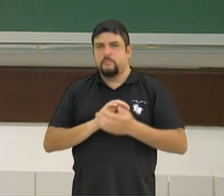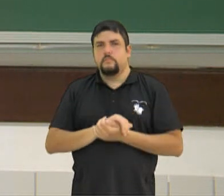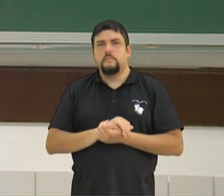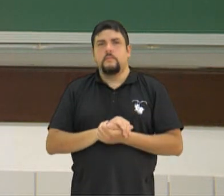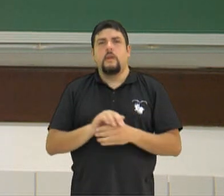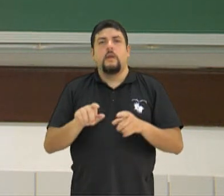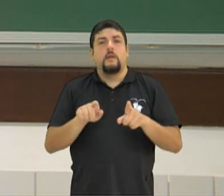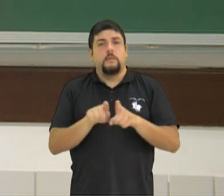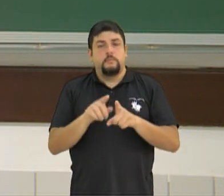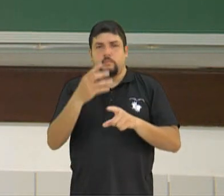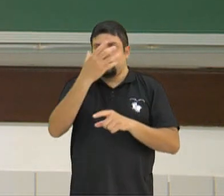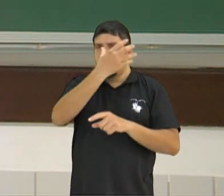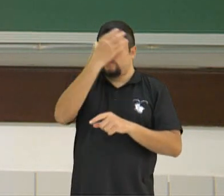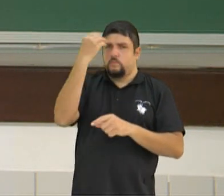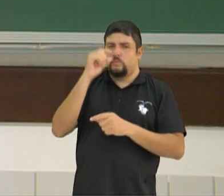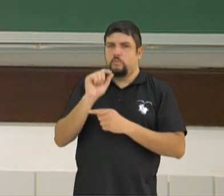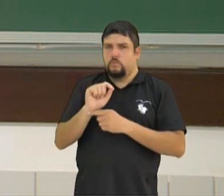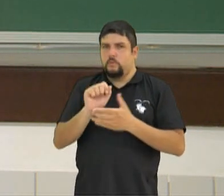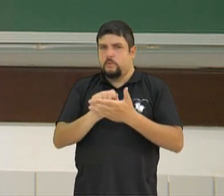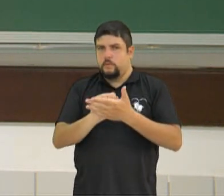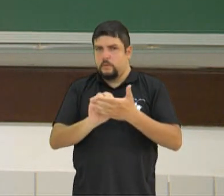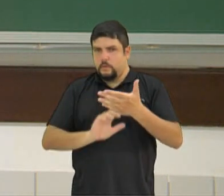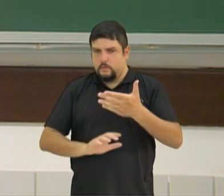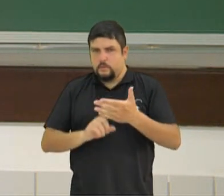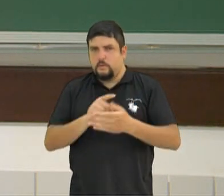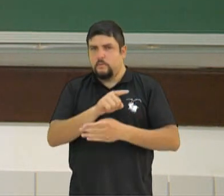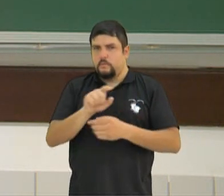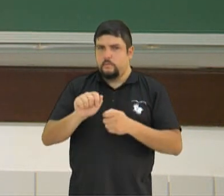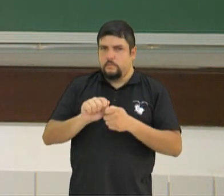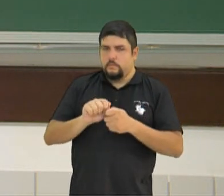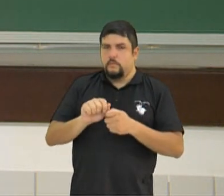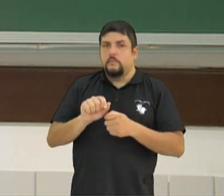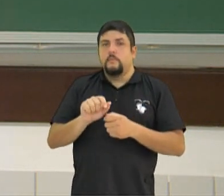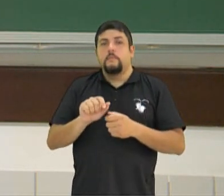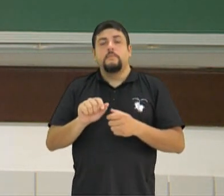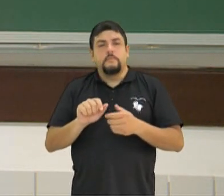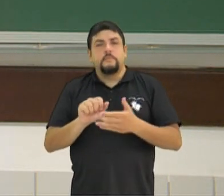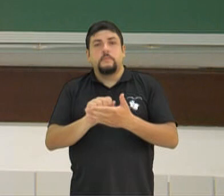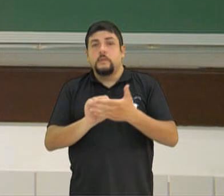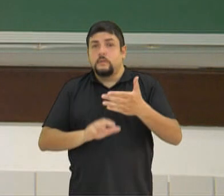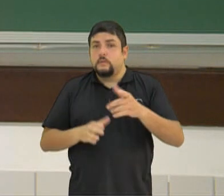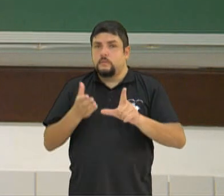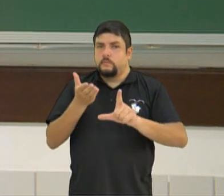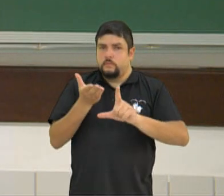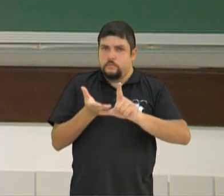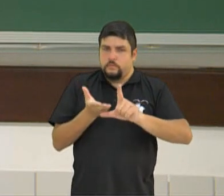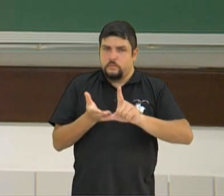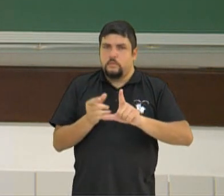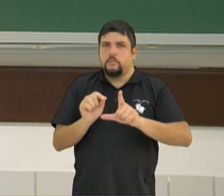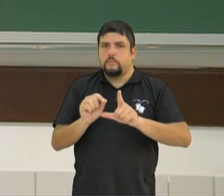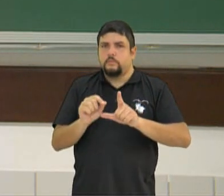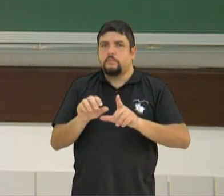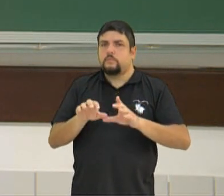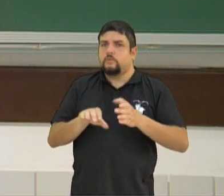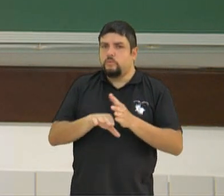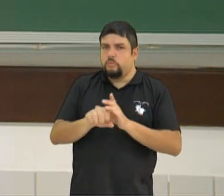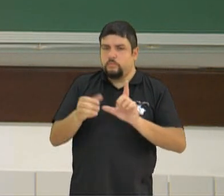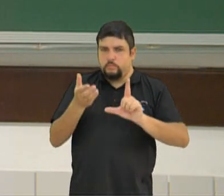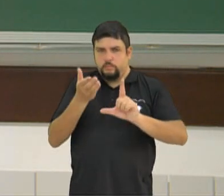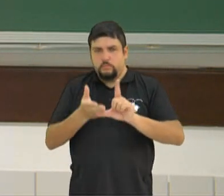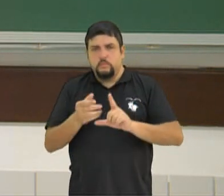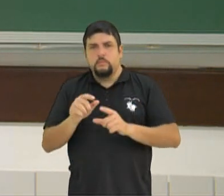esquecer das atividades que vocês precisam fazer. Você que faz atividade pelo aplicativo, pelo Classroom, não deixe